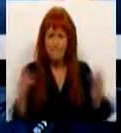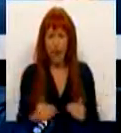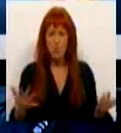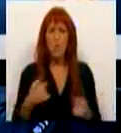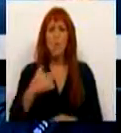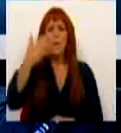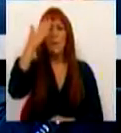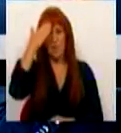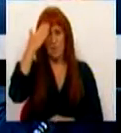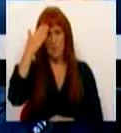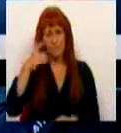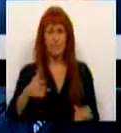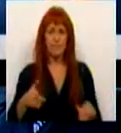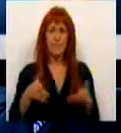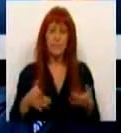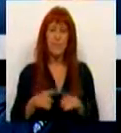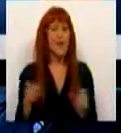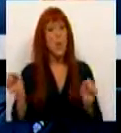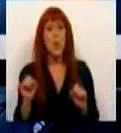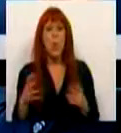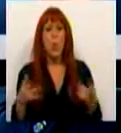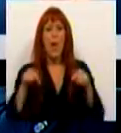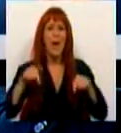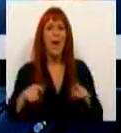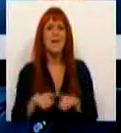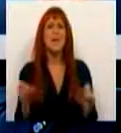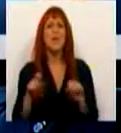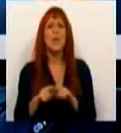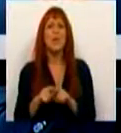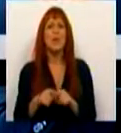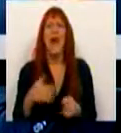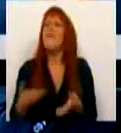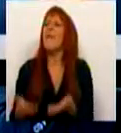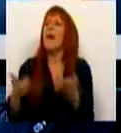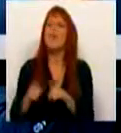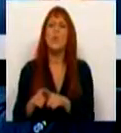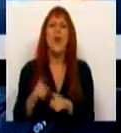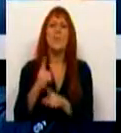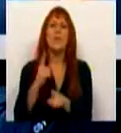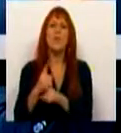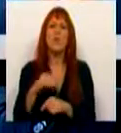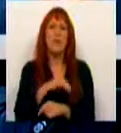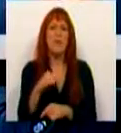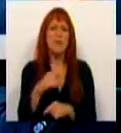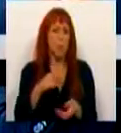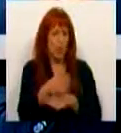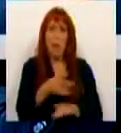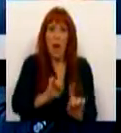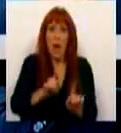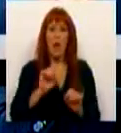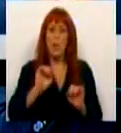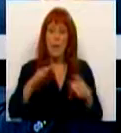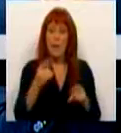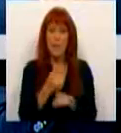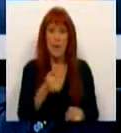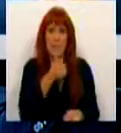Nós entendemos que não há, aliás, aqui um incentivo a manter o salário mínimo. Primeiro, porque a